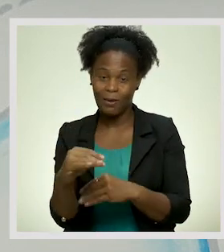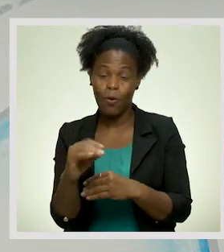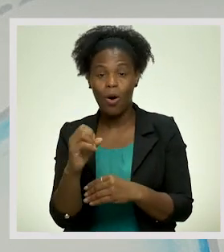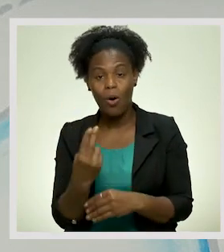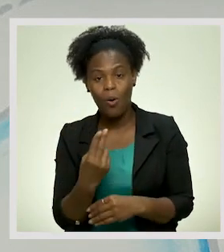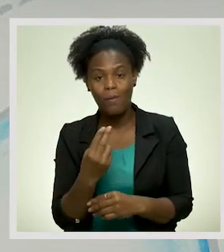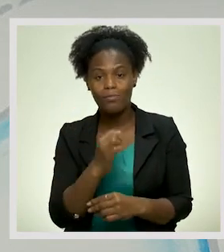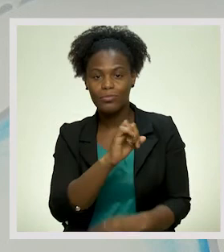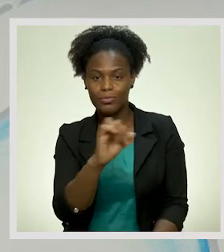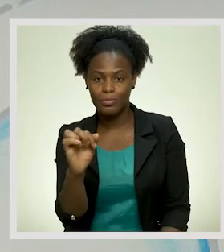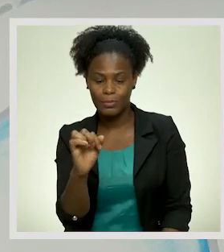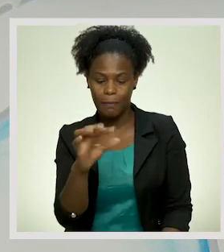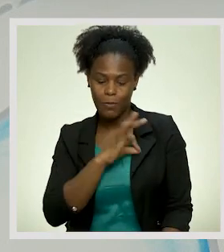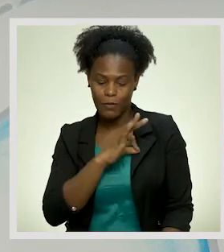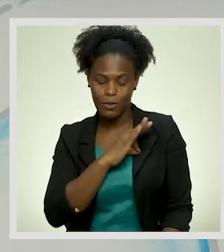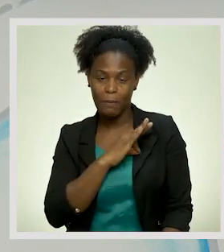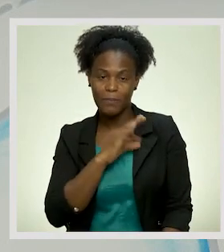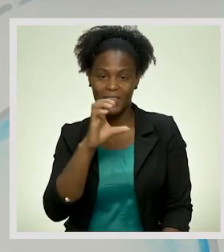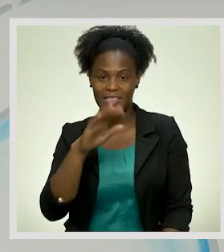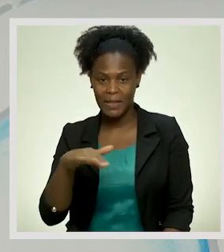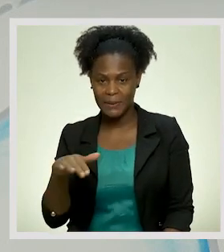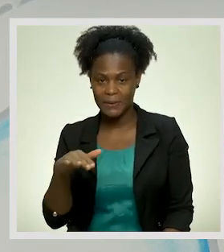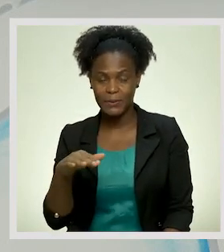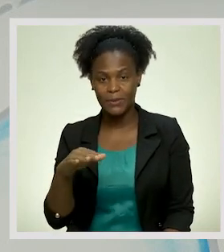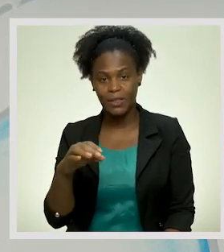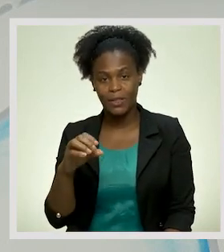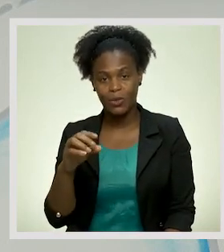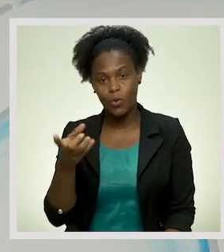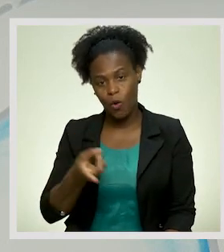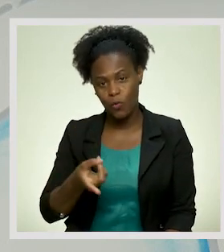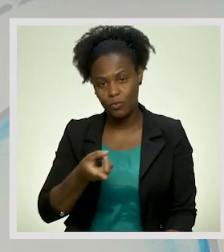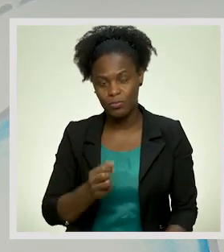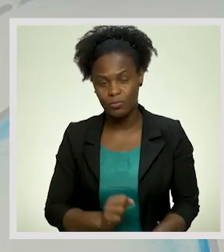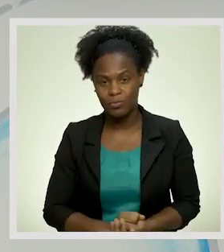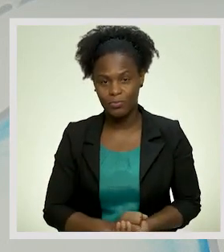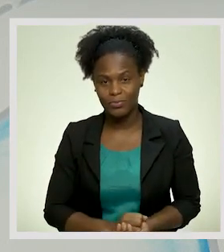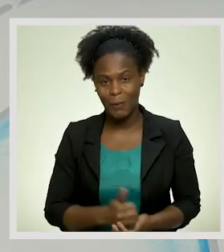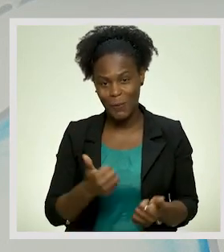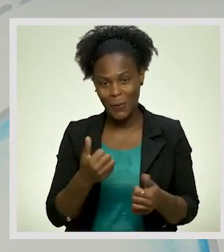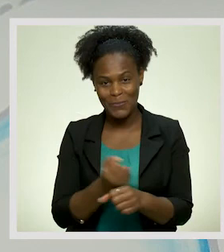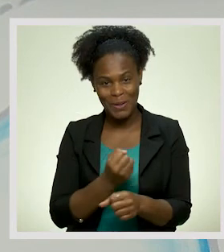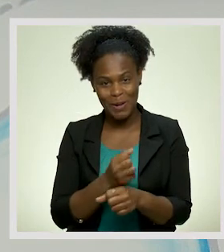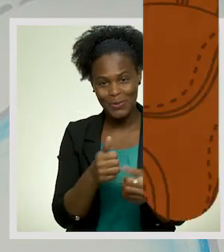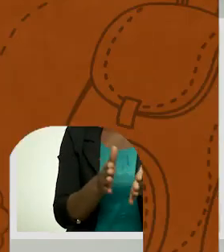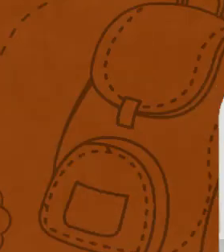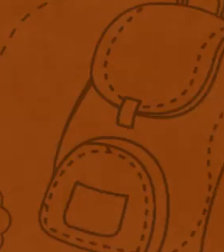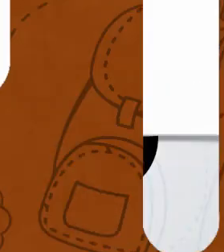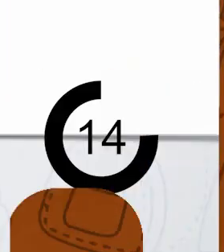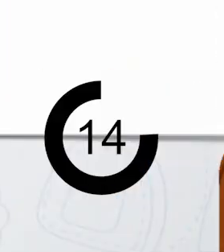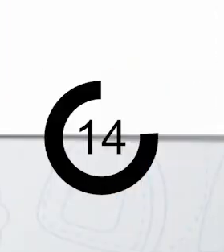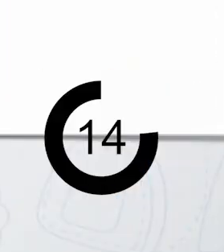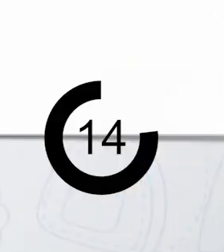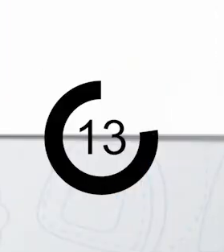do vosso professor da disciplina de Ciências Naturais do 9º ano. Bom trabalho a todos.